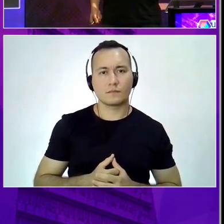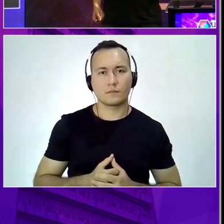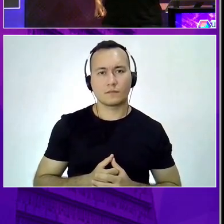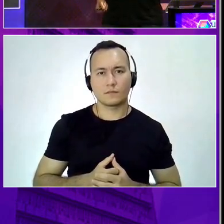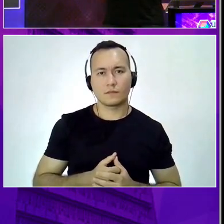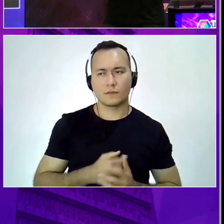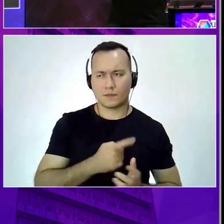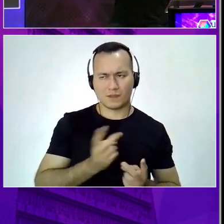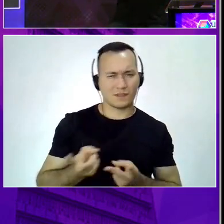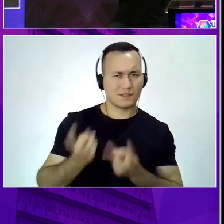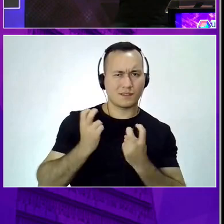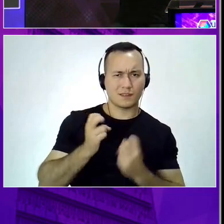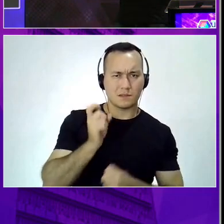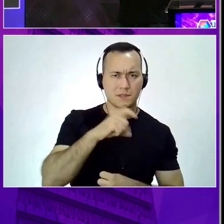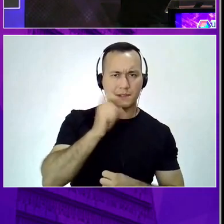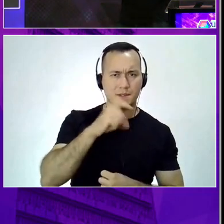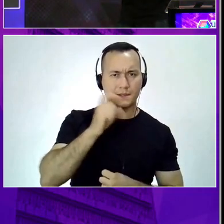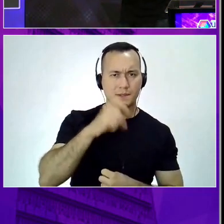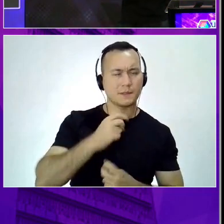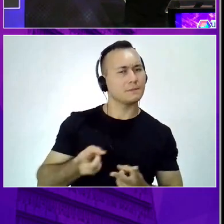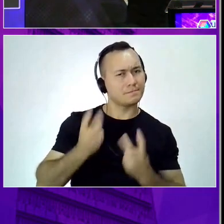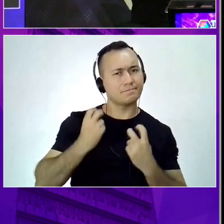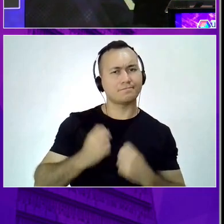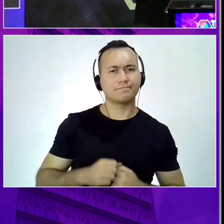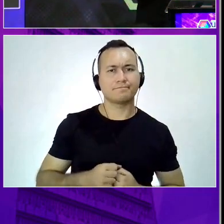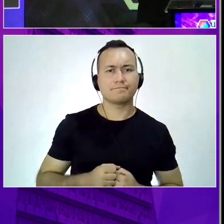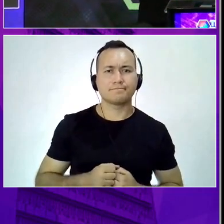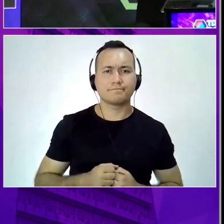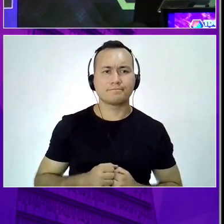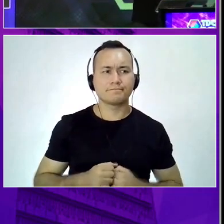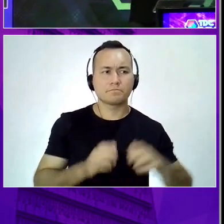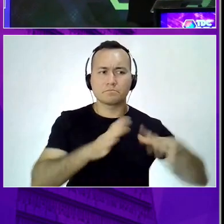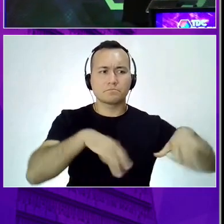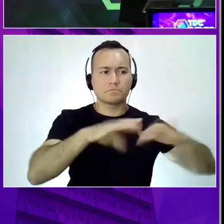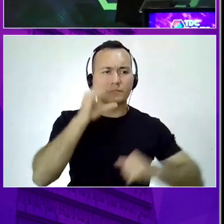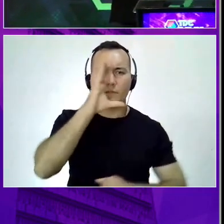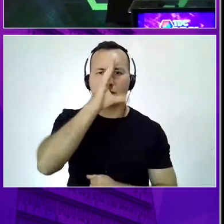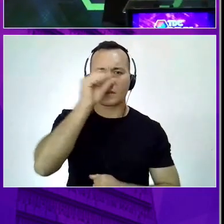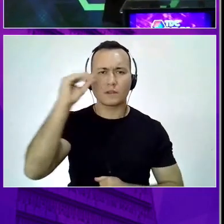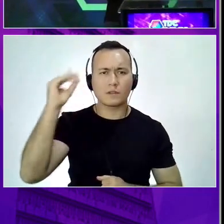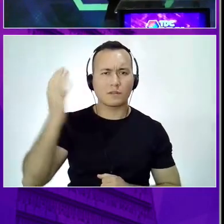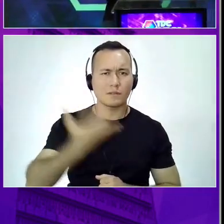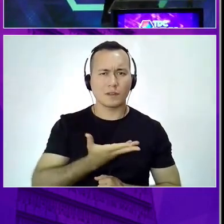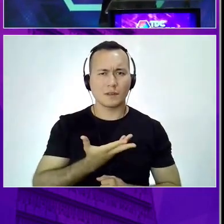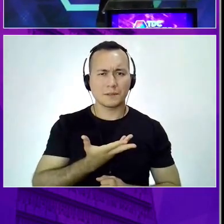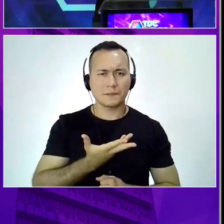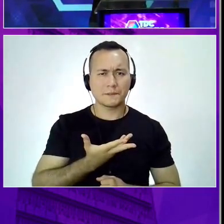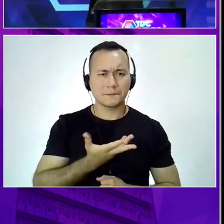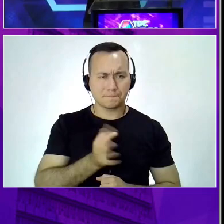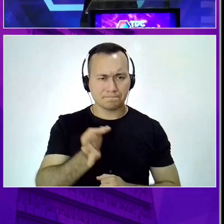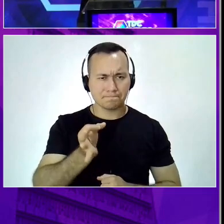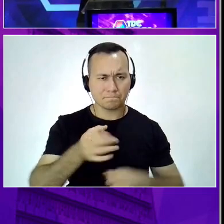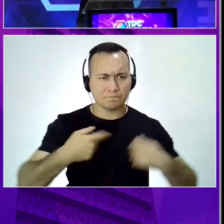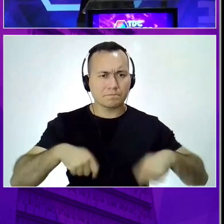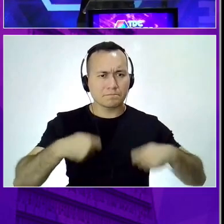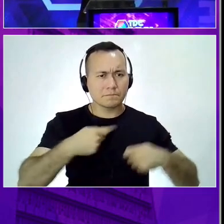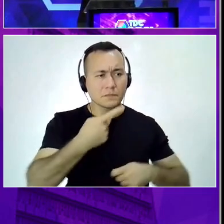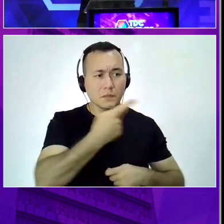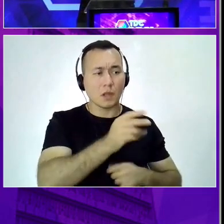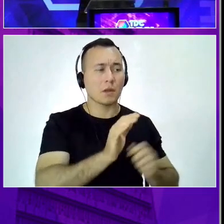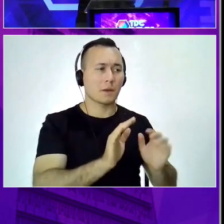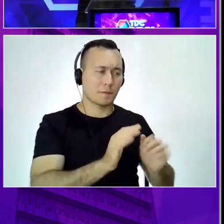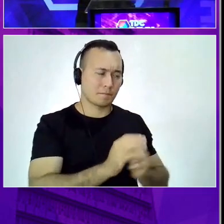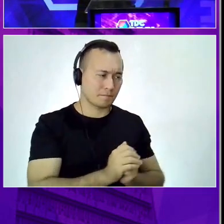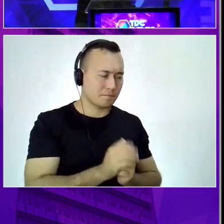coisas, assumindo que eu estou trabalhando com adultos e que eles vão entender. E muitas vezes eu cheguei para a galera e disse assim,